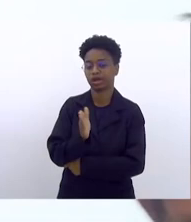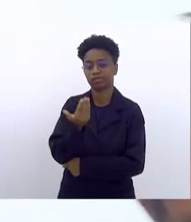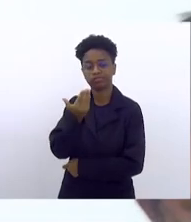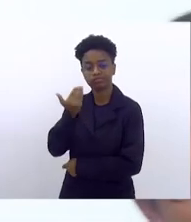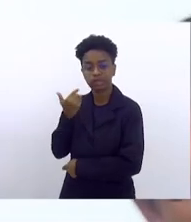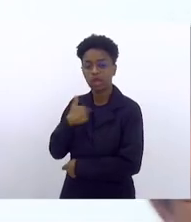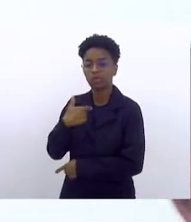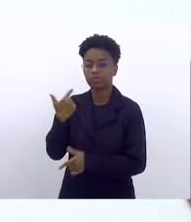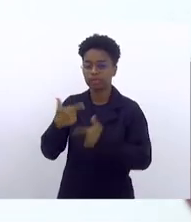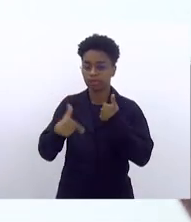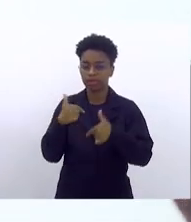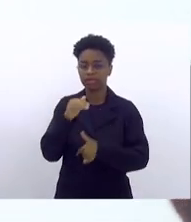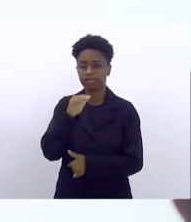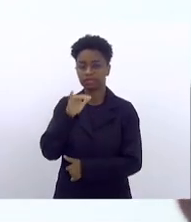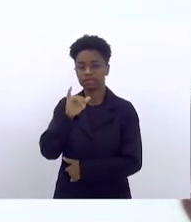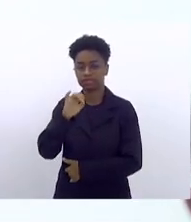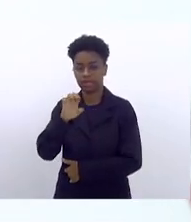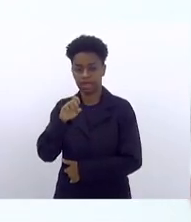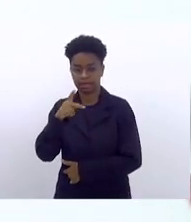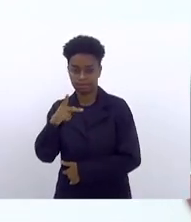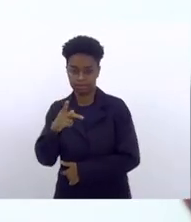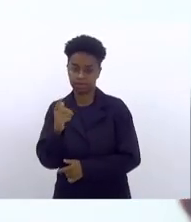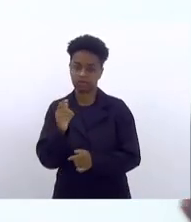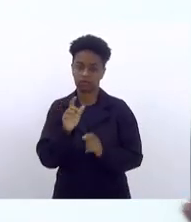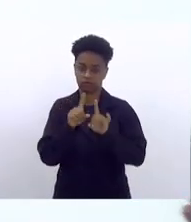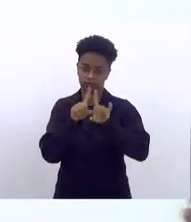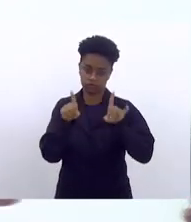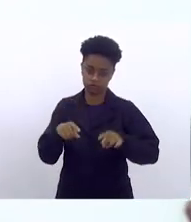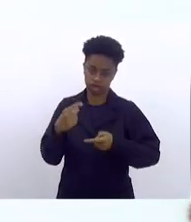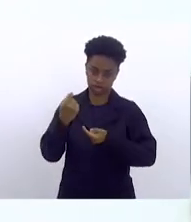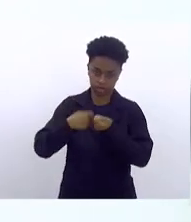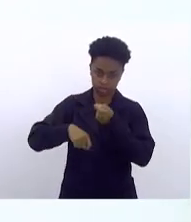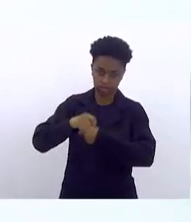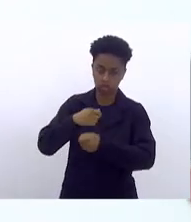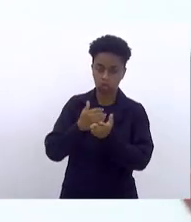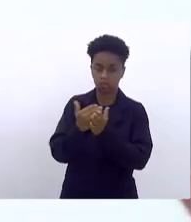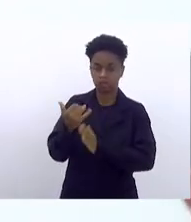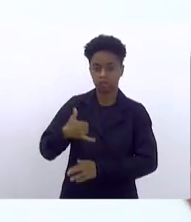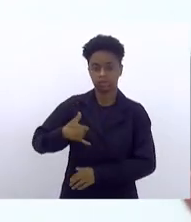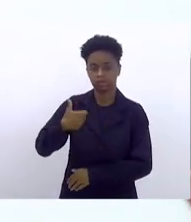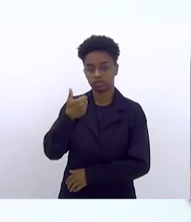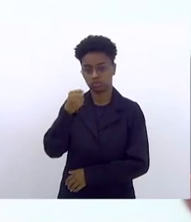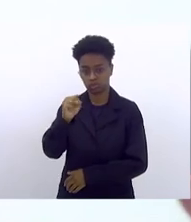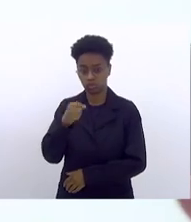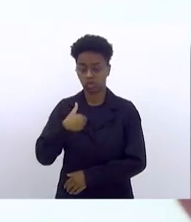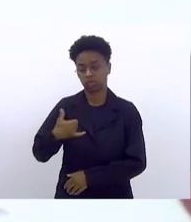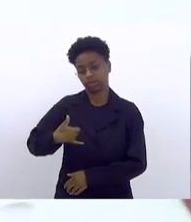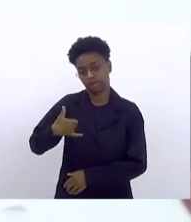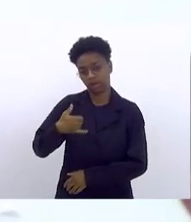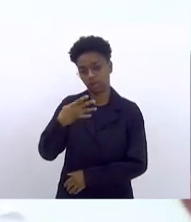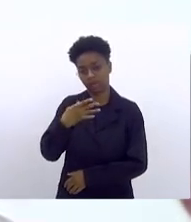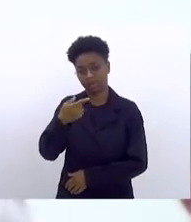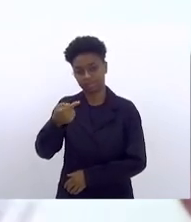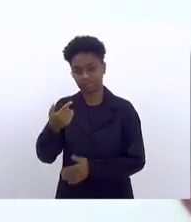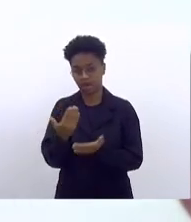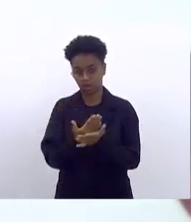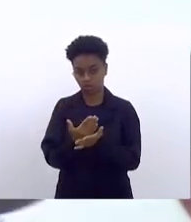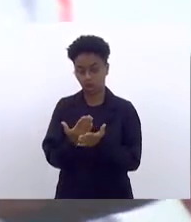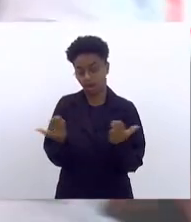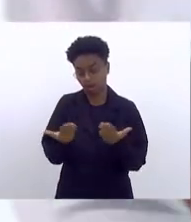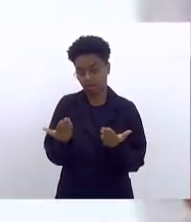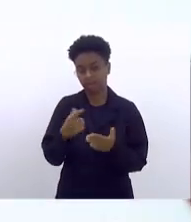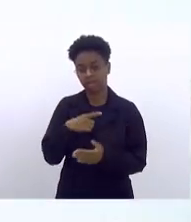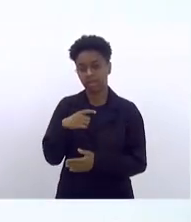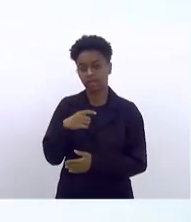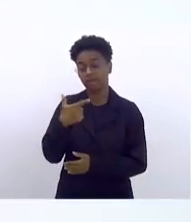trabalhei em CIEP como funcionário administrativo ao longo do tempo desde os meus 18 anos de idade tenho 47 então tenho uma vida de 9 anos